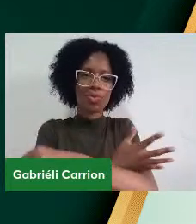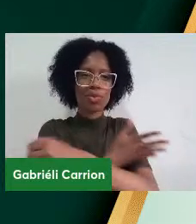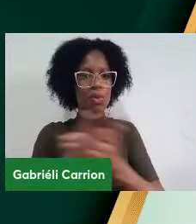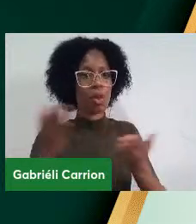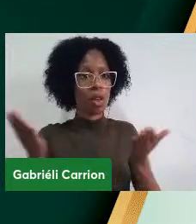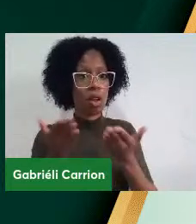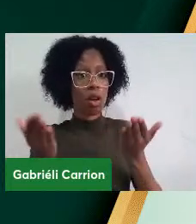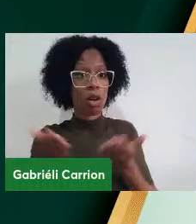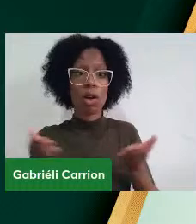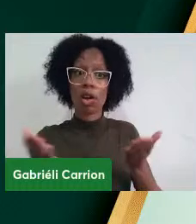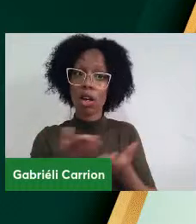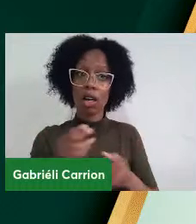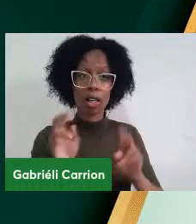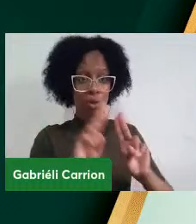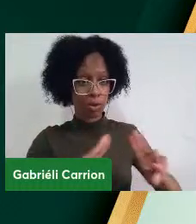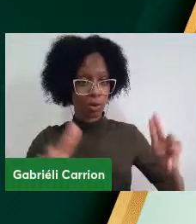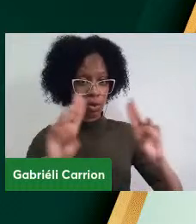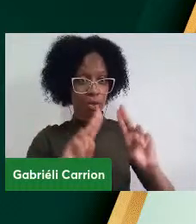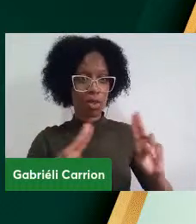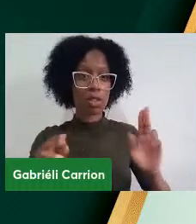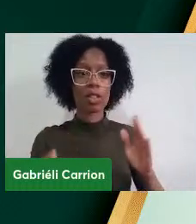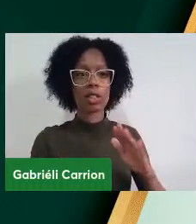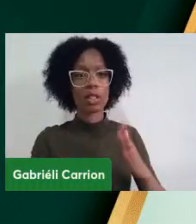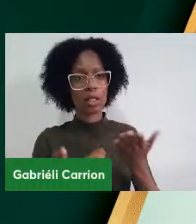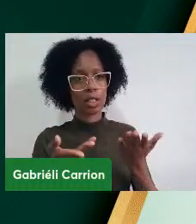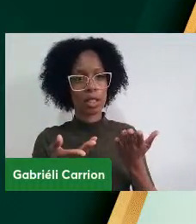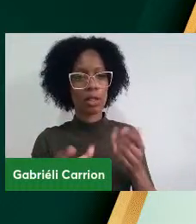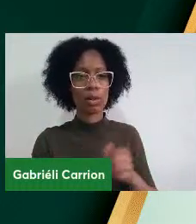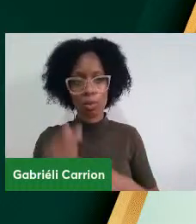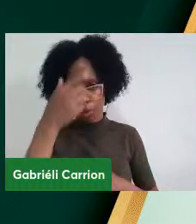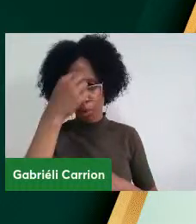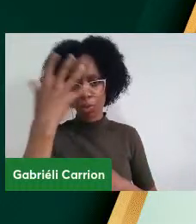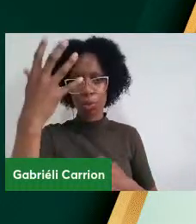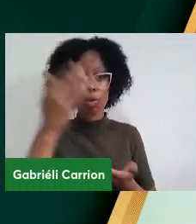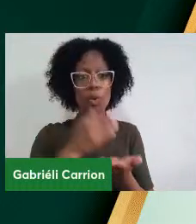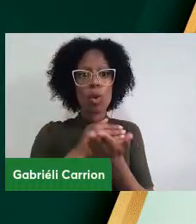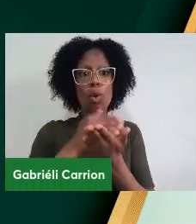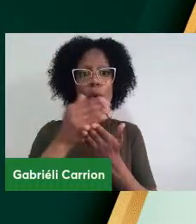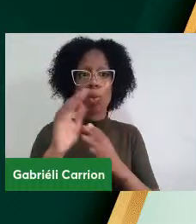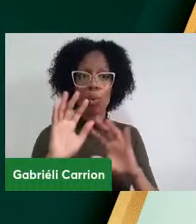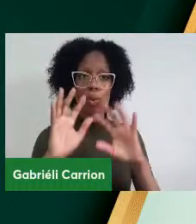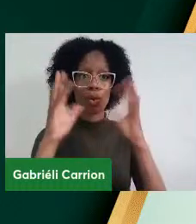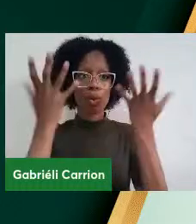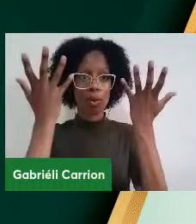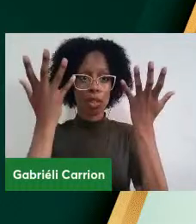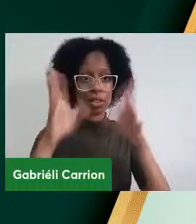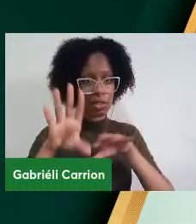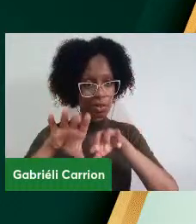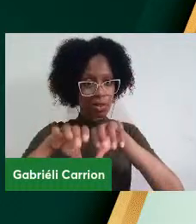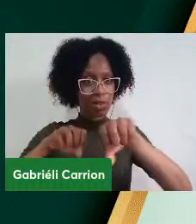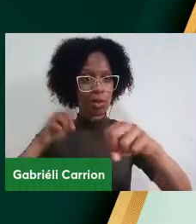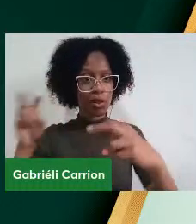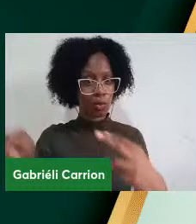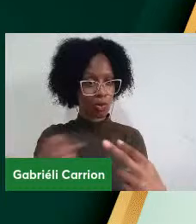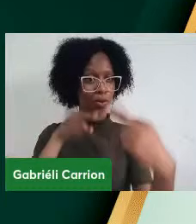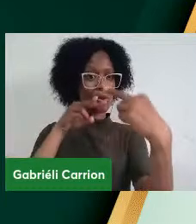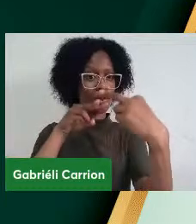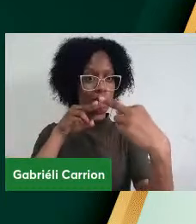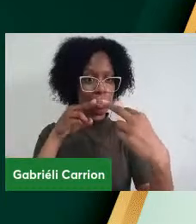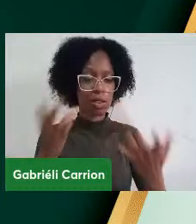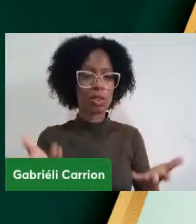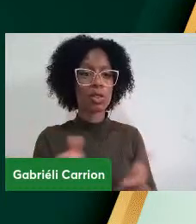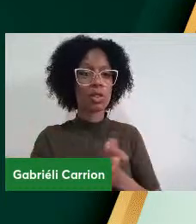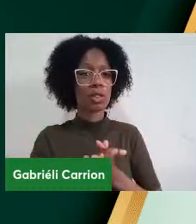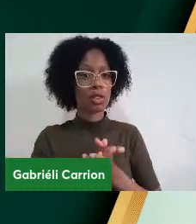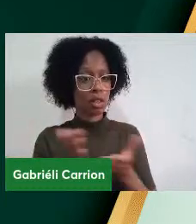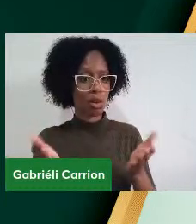a Universidade Federal do Pampa inicia neste momento a sessão solene de colação de grau virtual dos concludentes